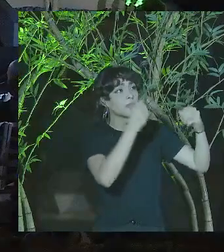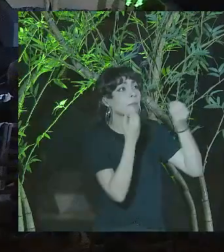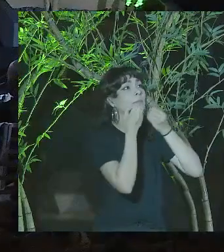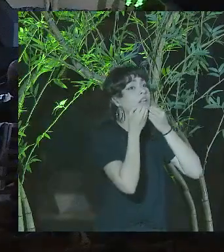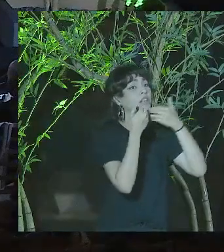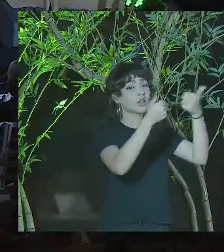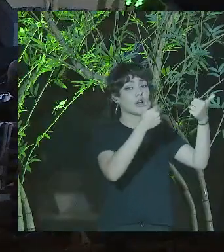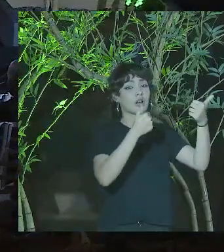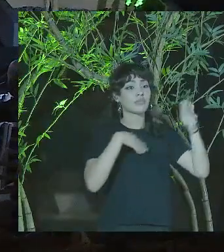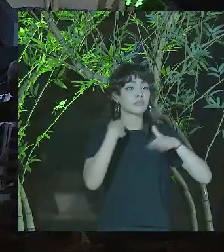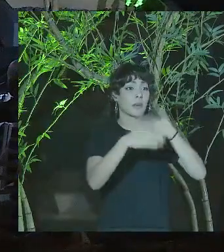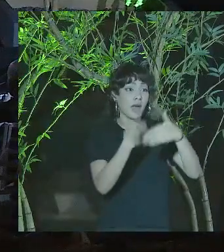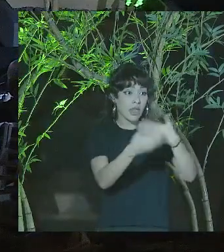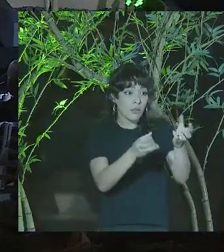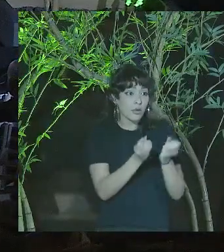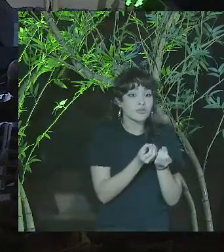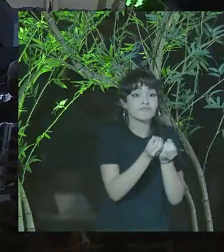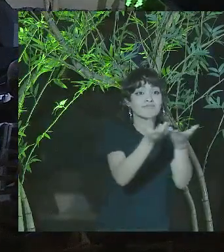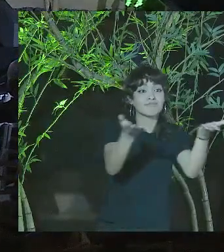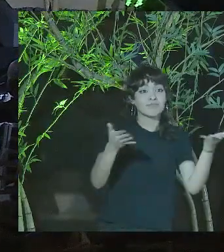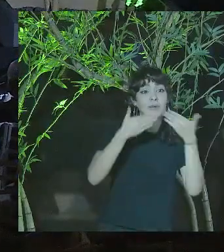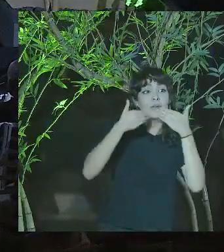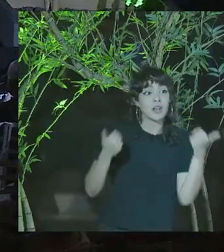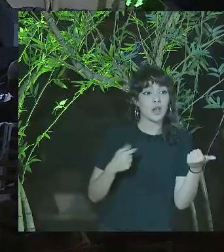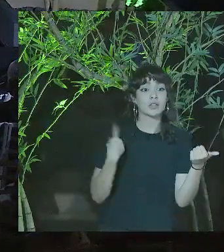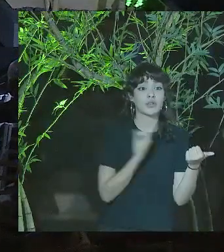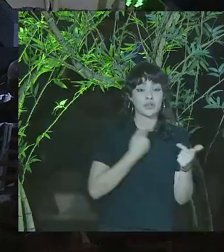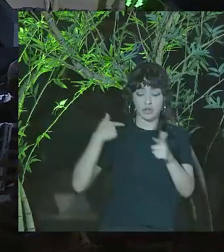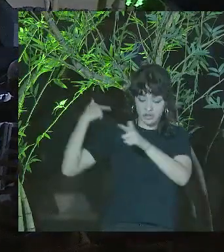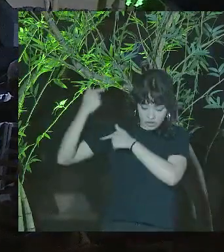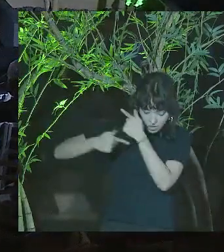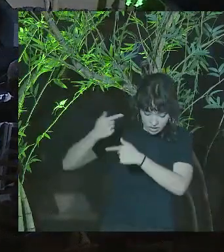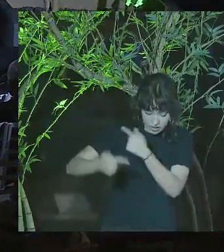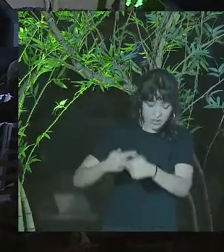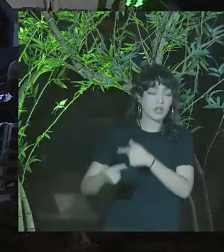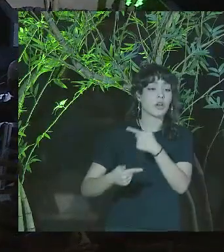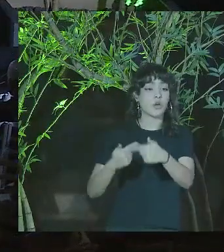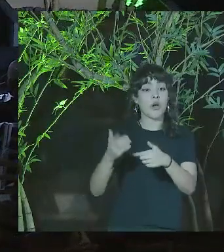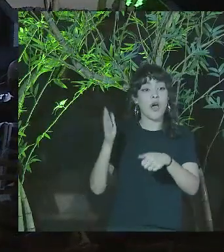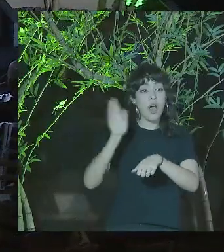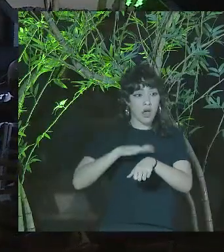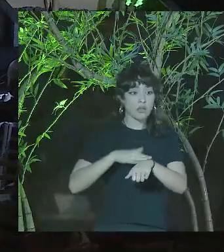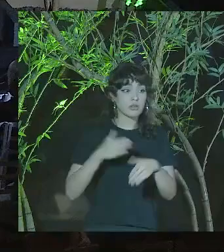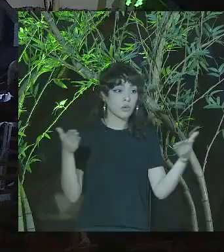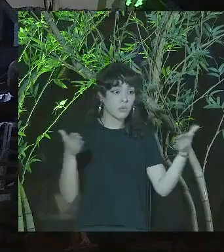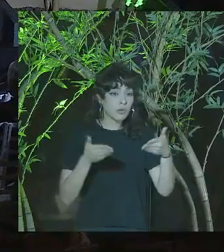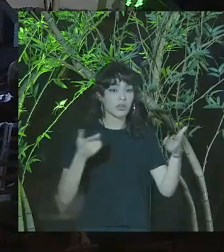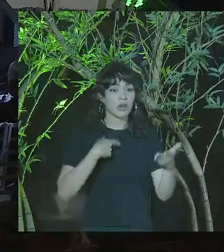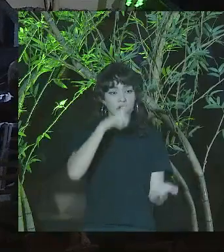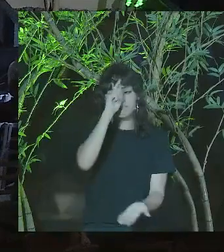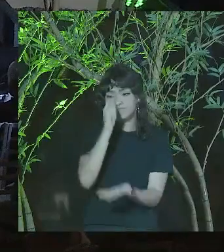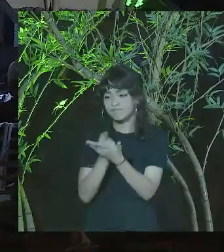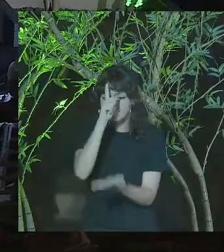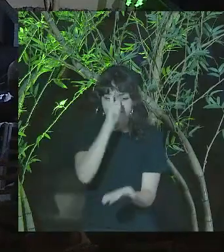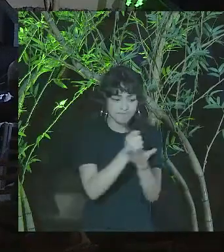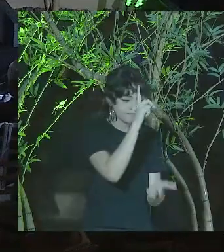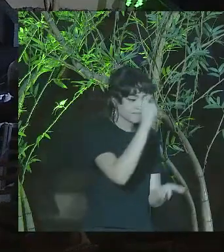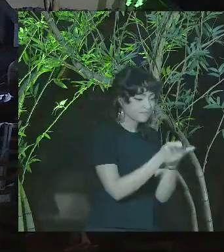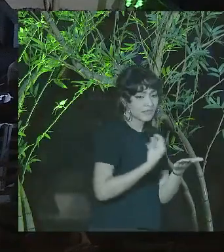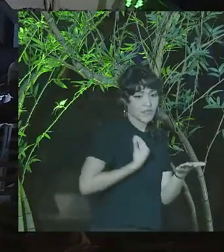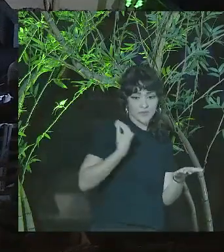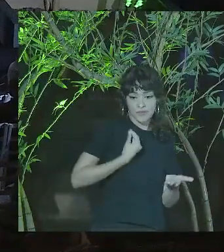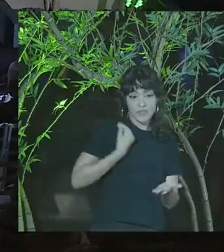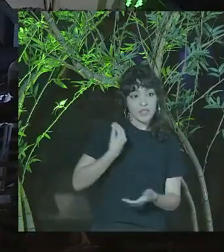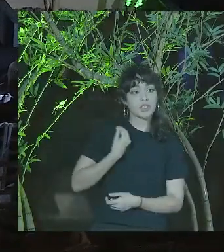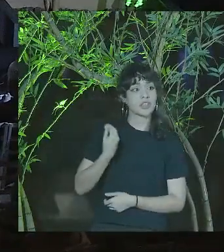passar por nós. E coube a nós, essa geração, nesse momento, está tomando decisões nessa encruzilhada da vida. Nunca tivemos